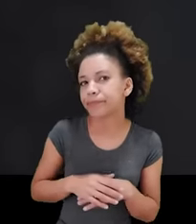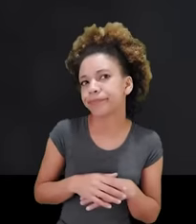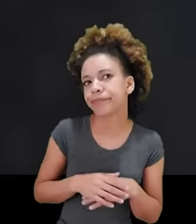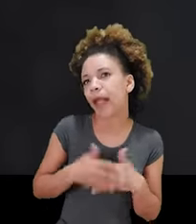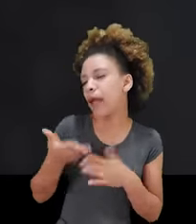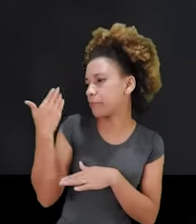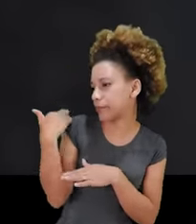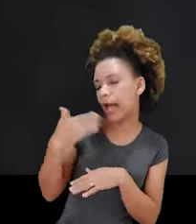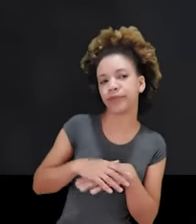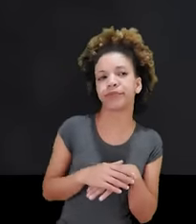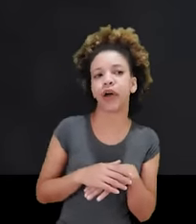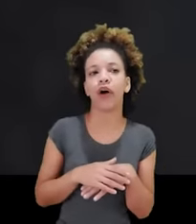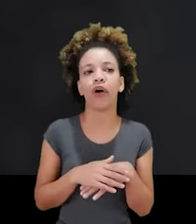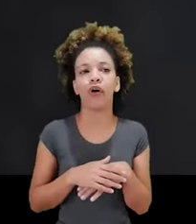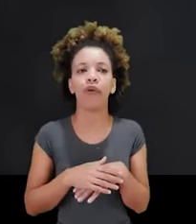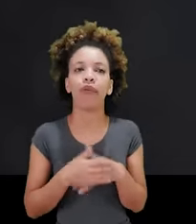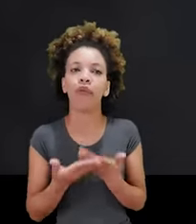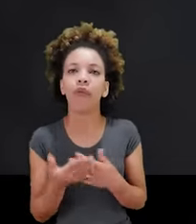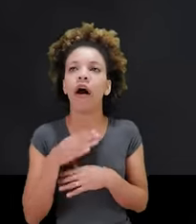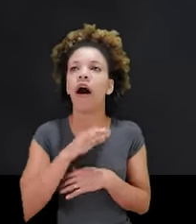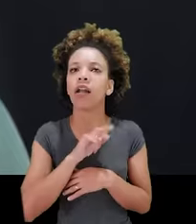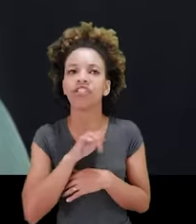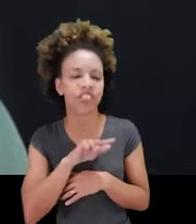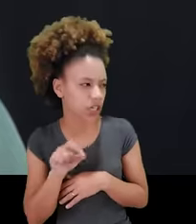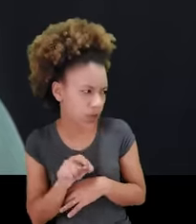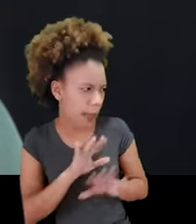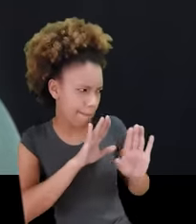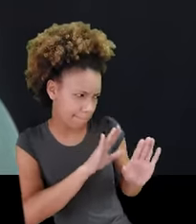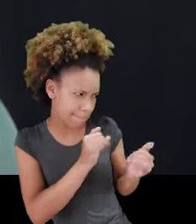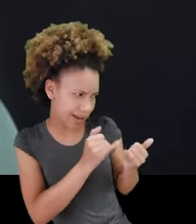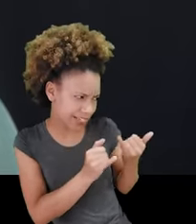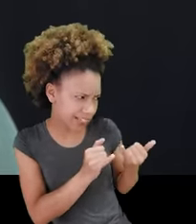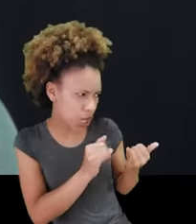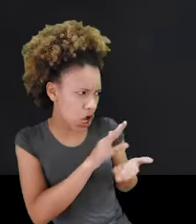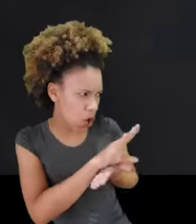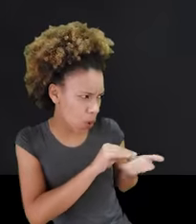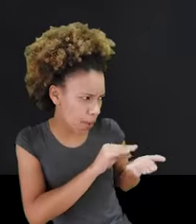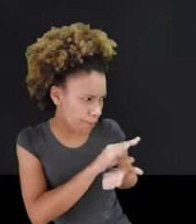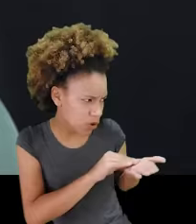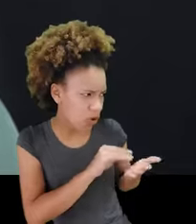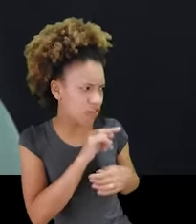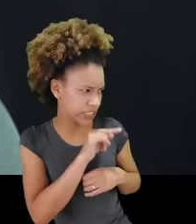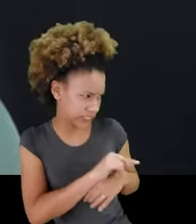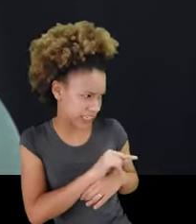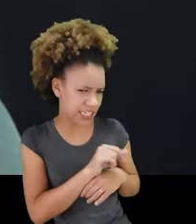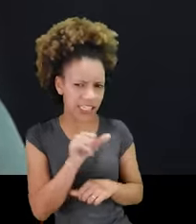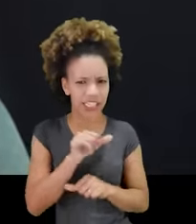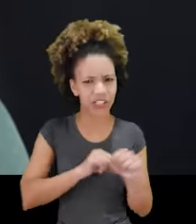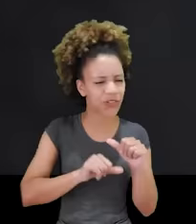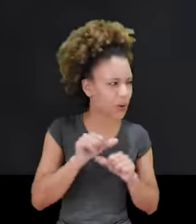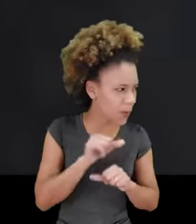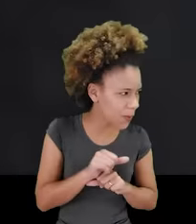uma vez um português, era uma vez um alentejano que foi. Há muitas piadas que começam. Copiou vocês muito provavelmente. E trocou alentejano